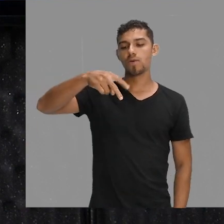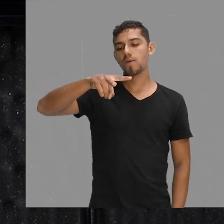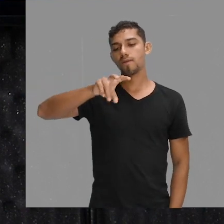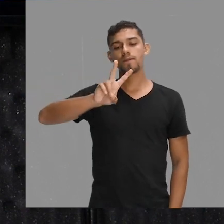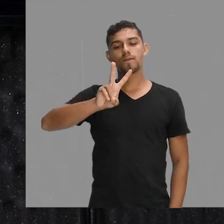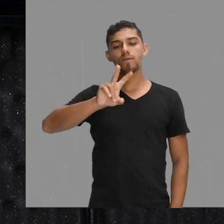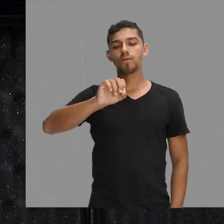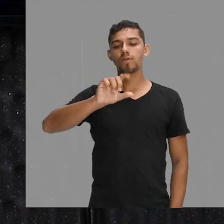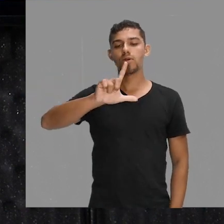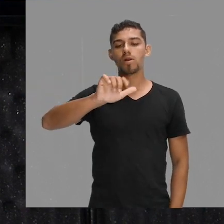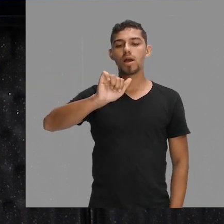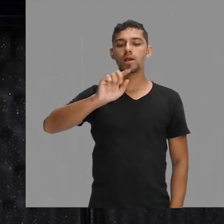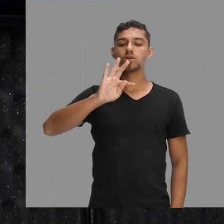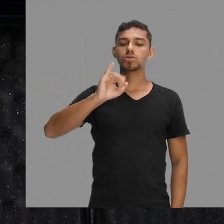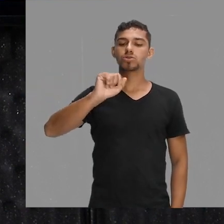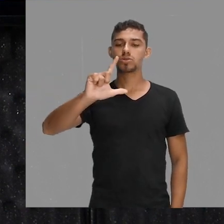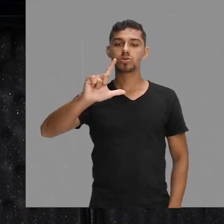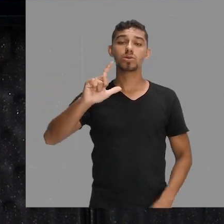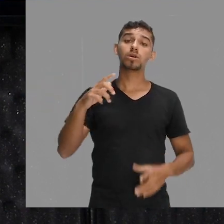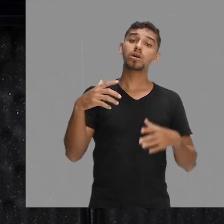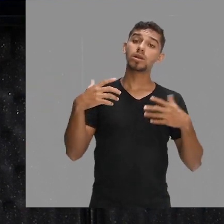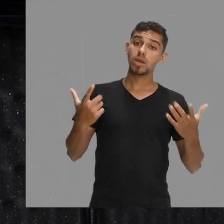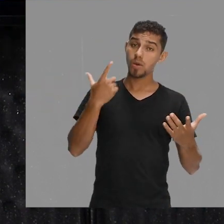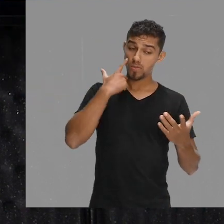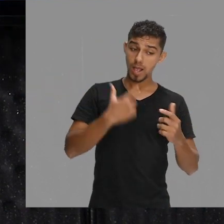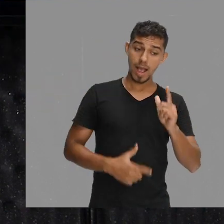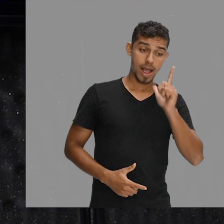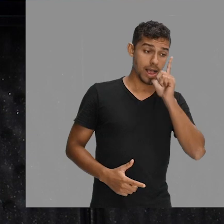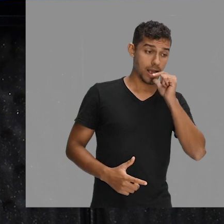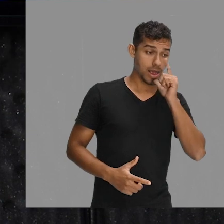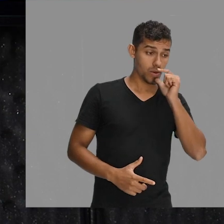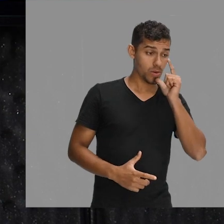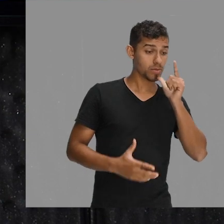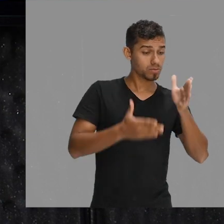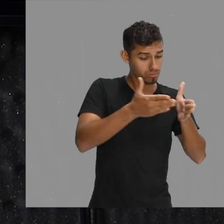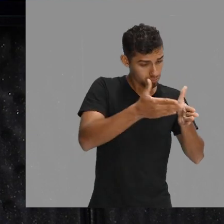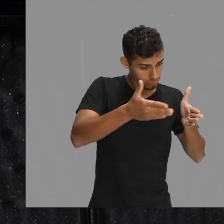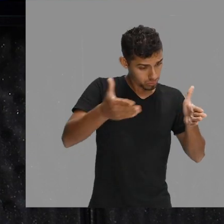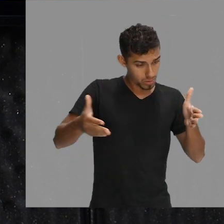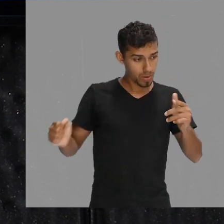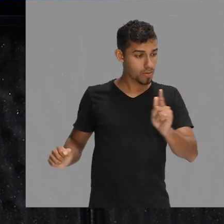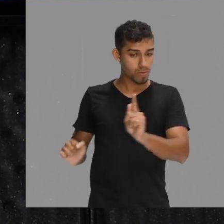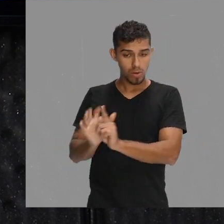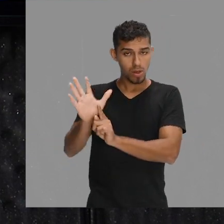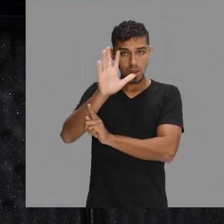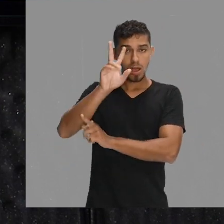a água, por exemplo, tem a tendência de passar para o estado de vapor. Se